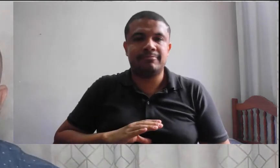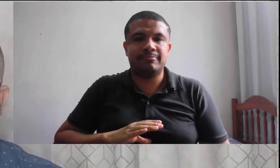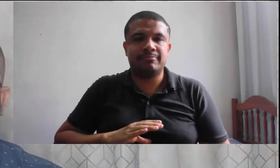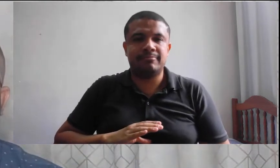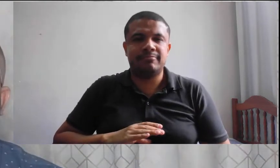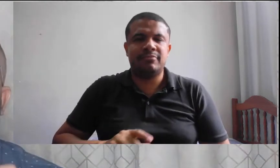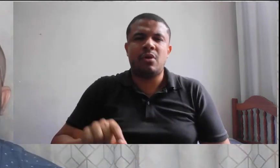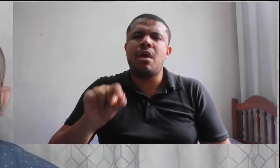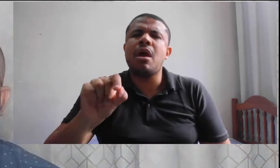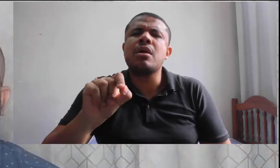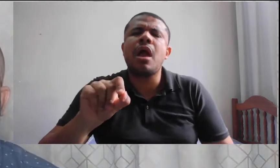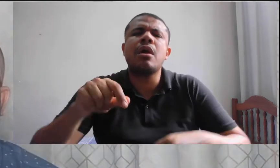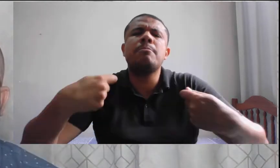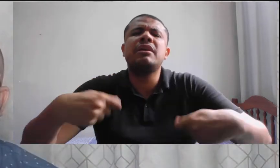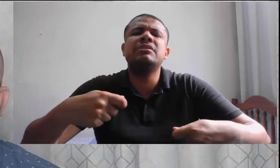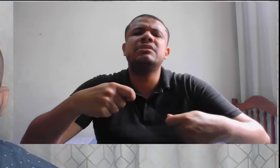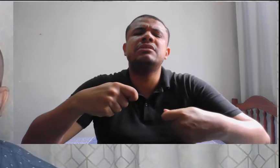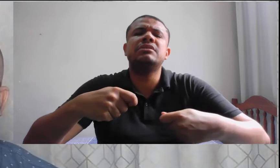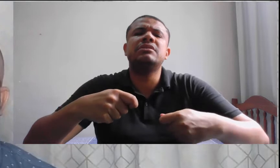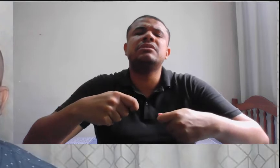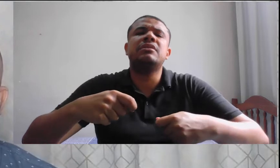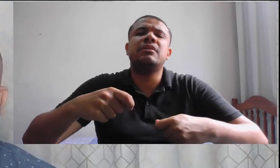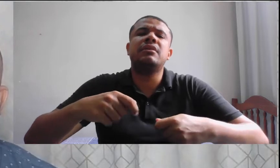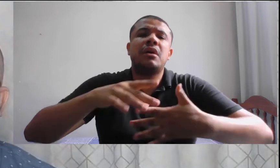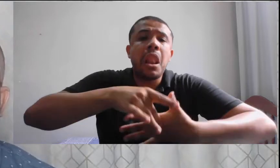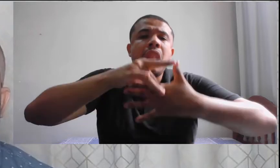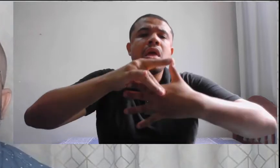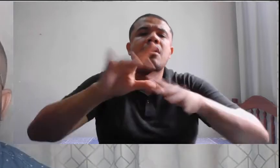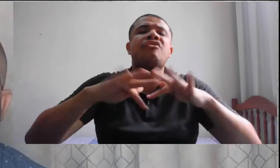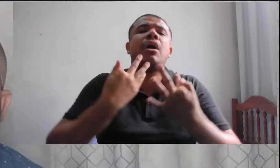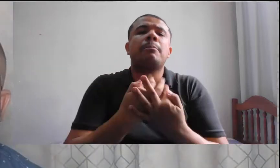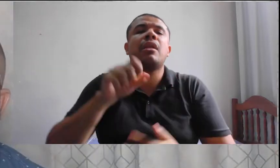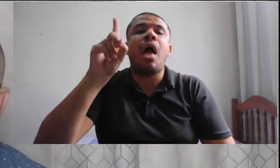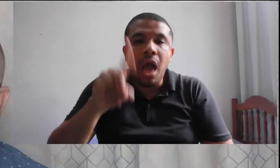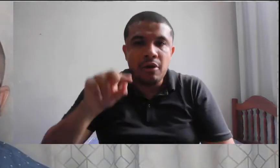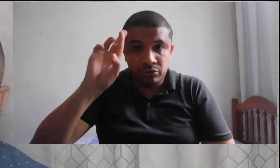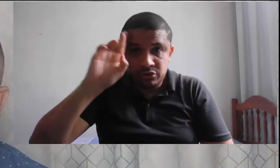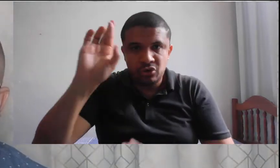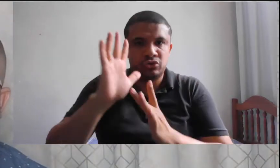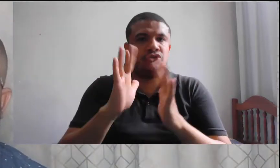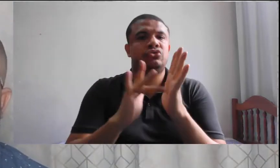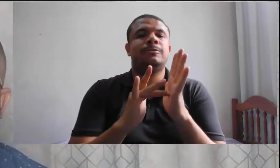Quem precisava ter o domínio da casa era o próprio Senhor Jesus Cristo.